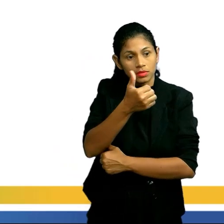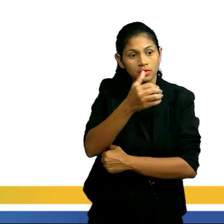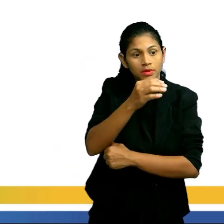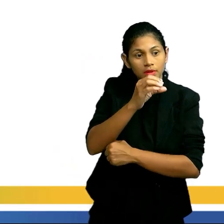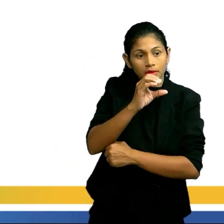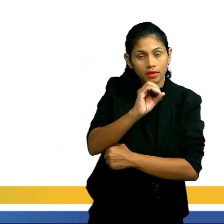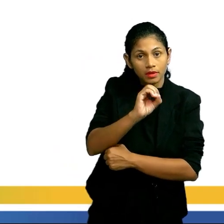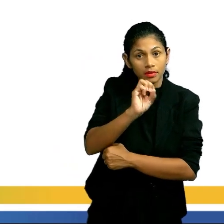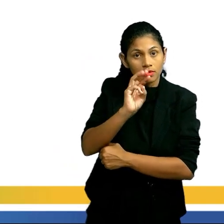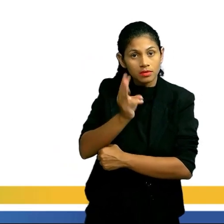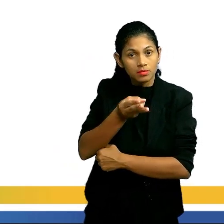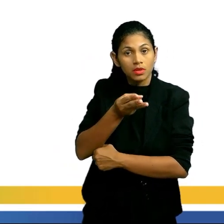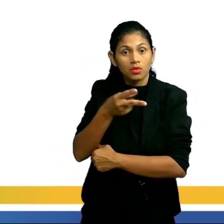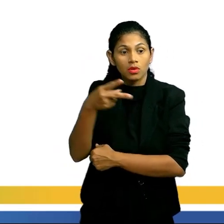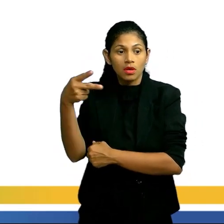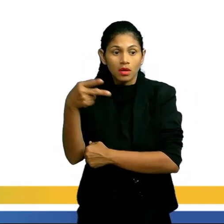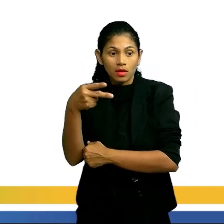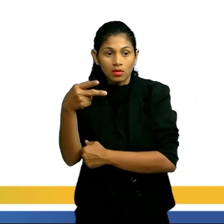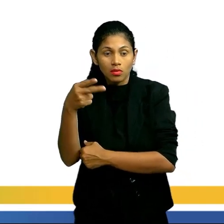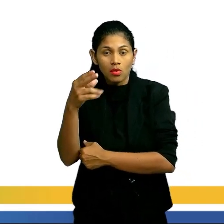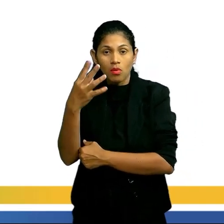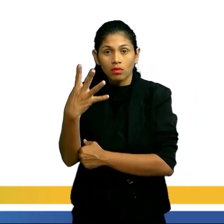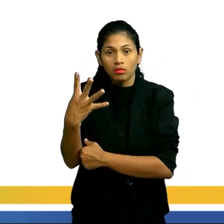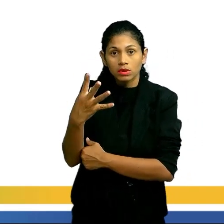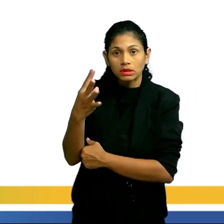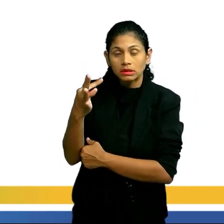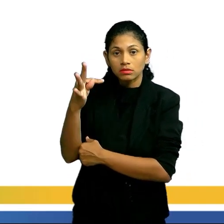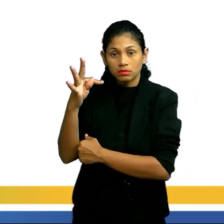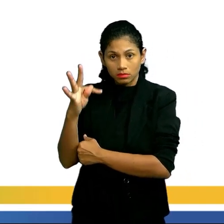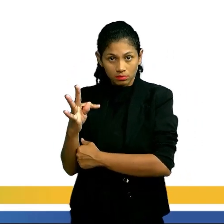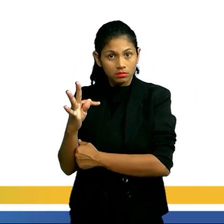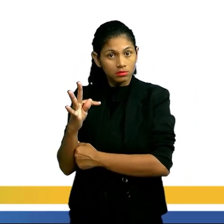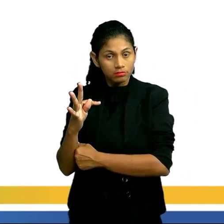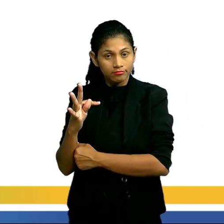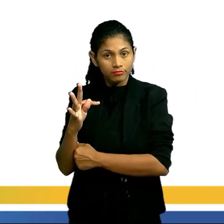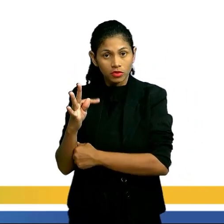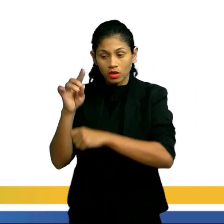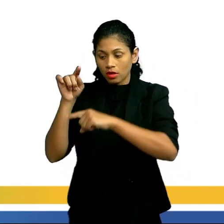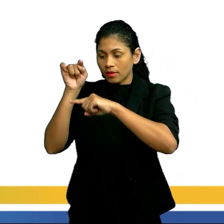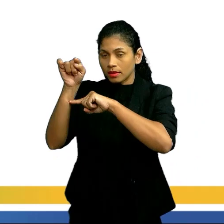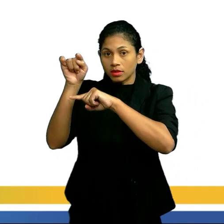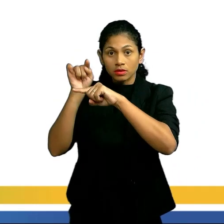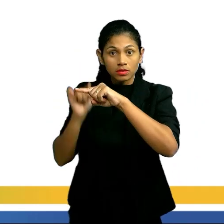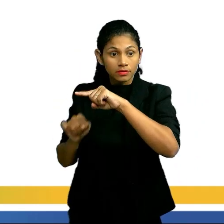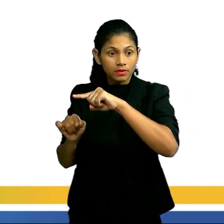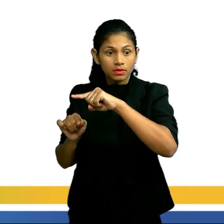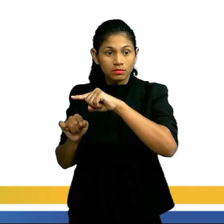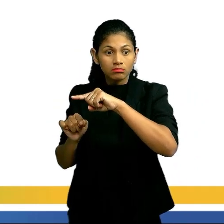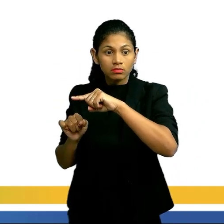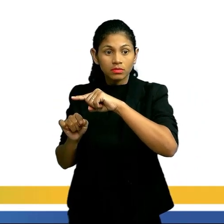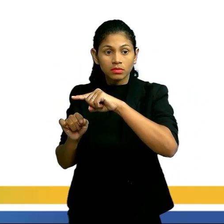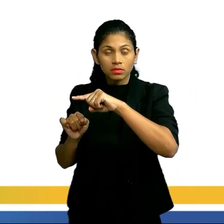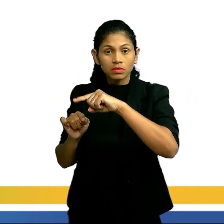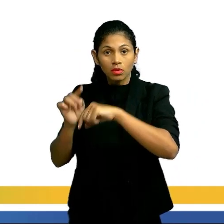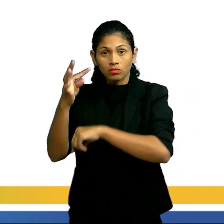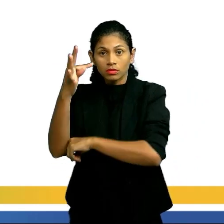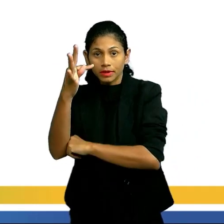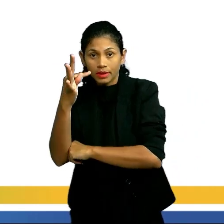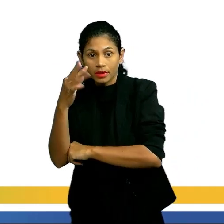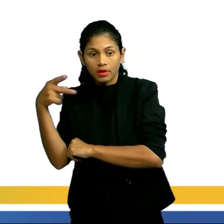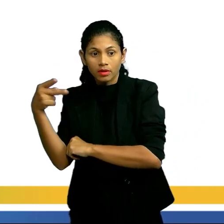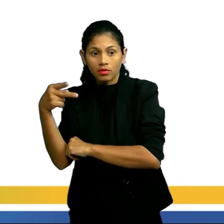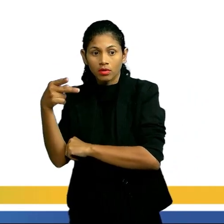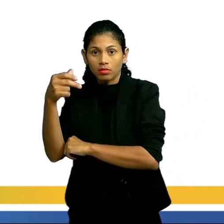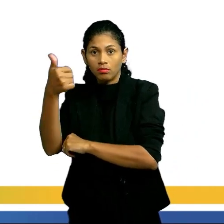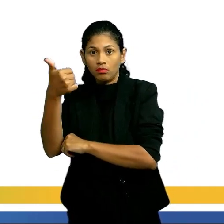a 4T. Esse 4 que está multiplicando o T, eu vou passar dividindo. Então, nós teremos